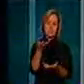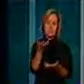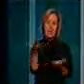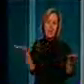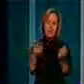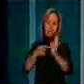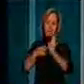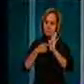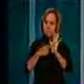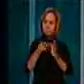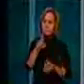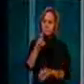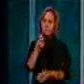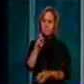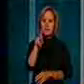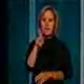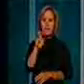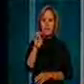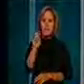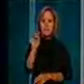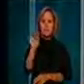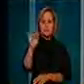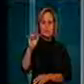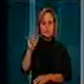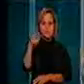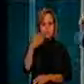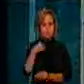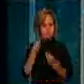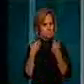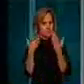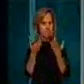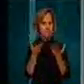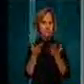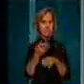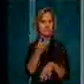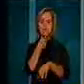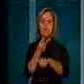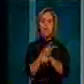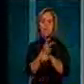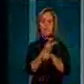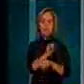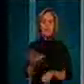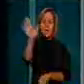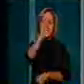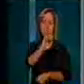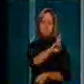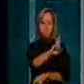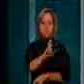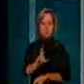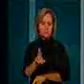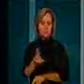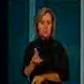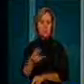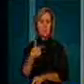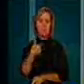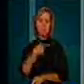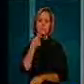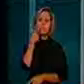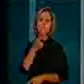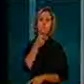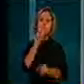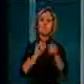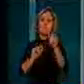que faço ao Dr. Roberto Gurgel, iminente Procurador-Geral da República, e desde já eu repilo o